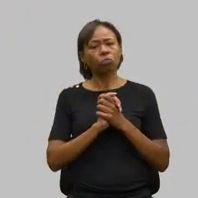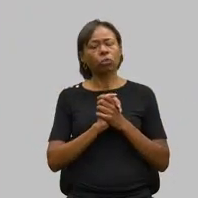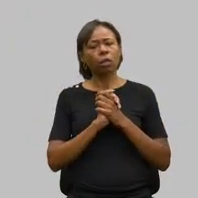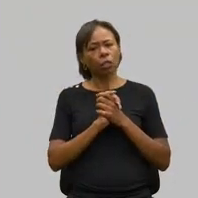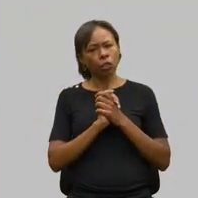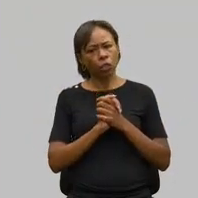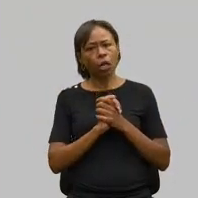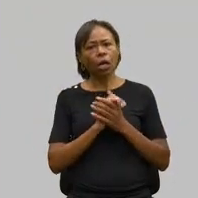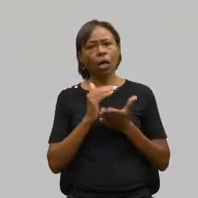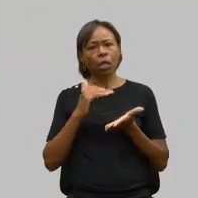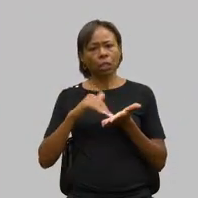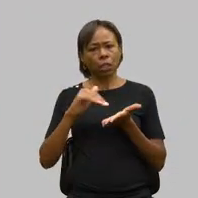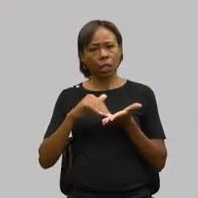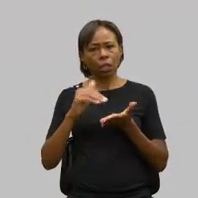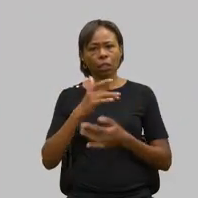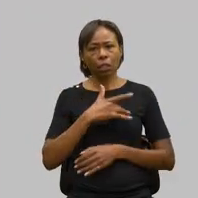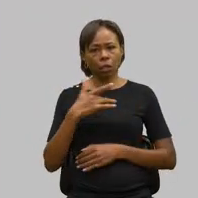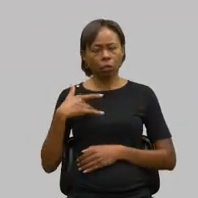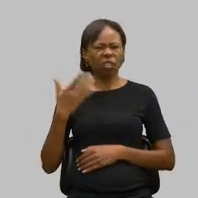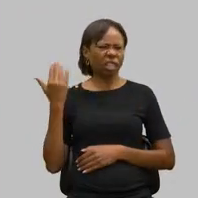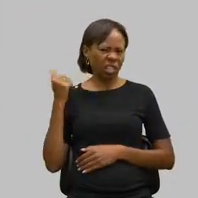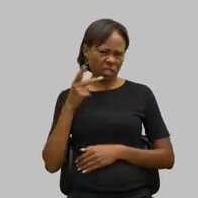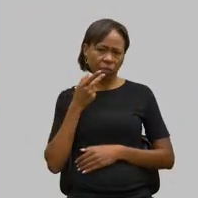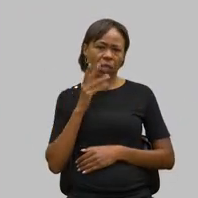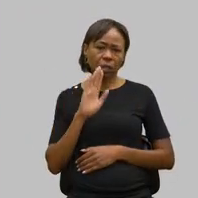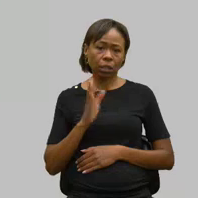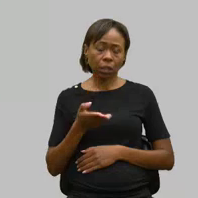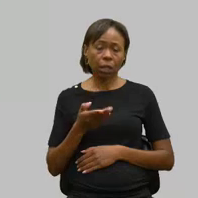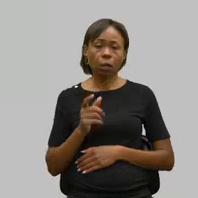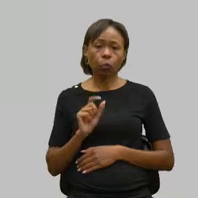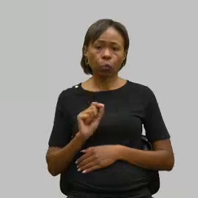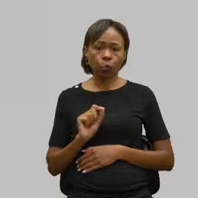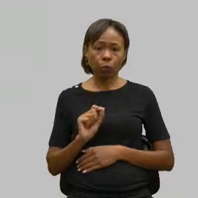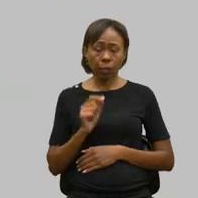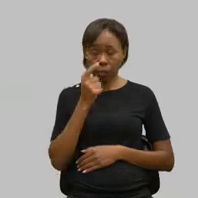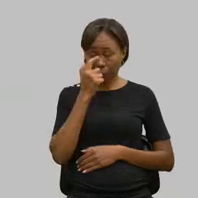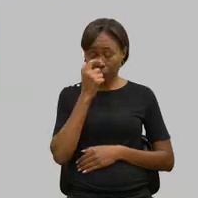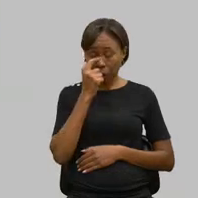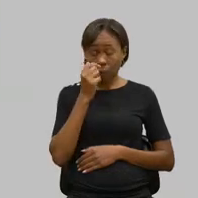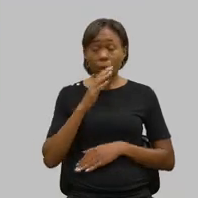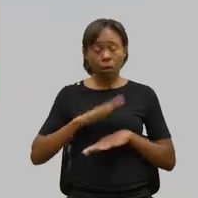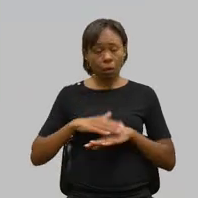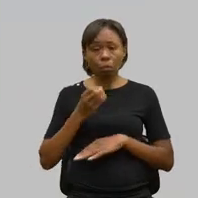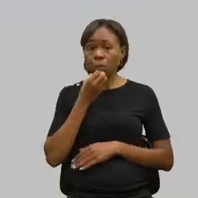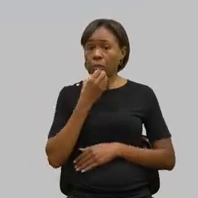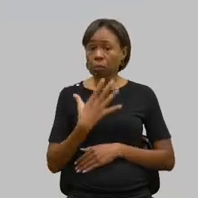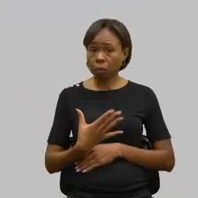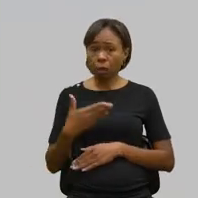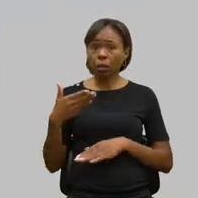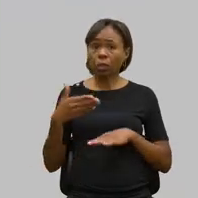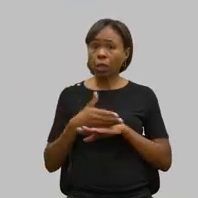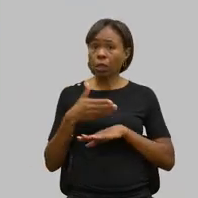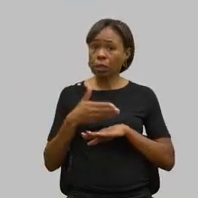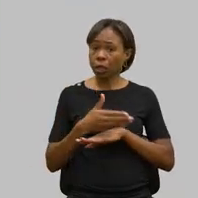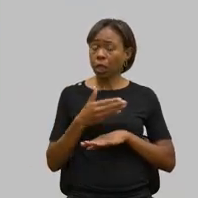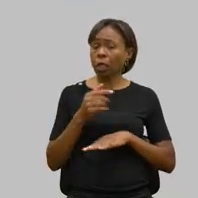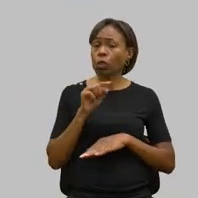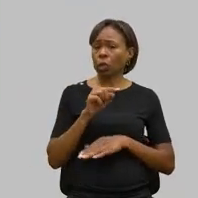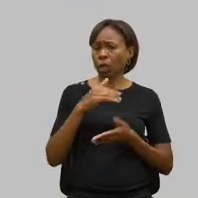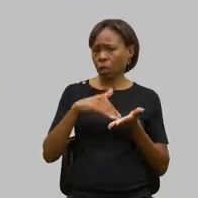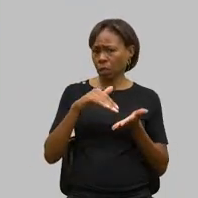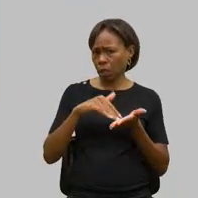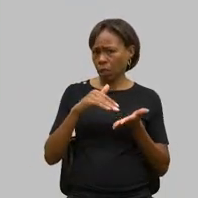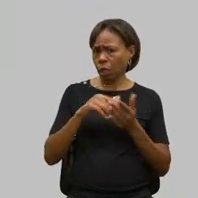como eu já falei em outras oportunidades, é muito bom a gente ter à frente de uma pasta alguém que tem visão de